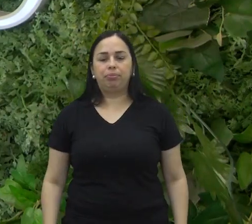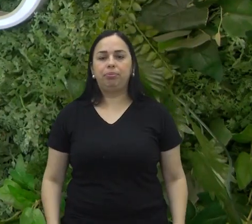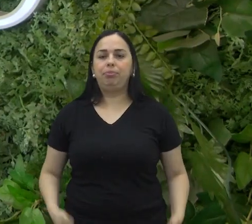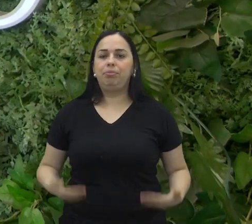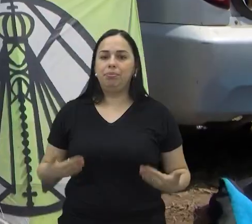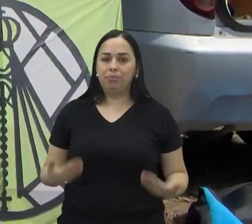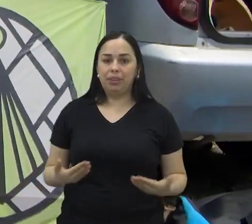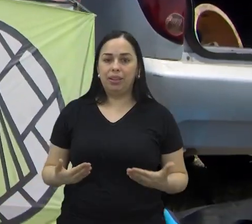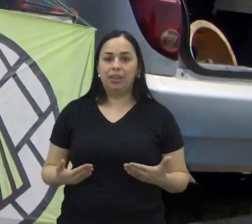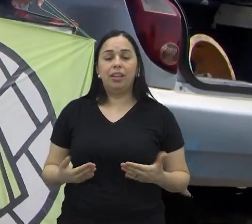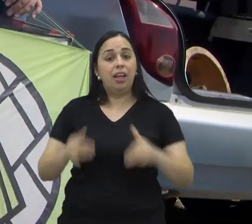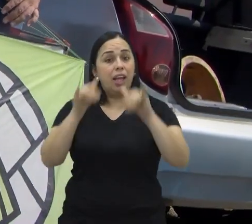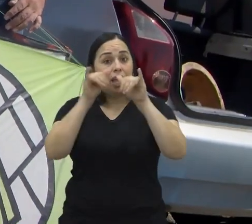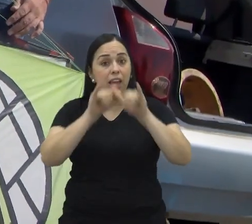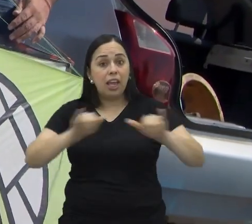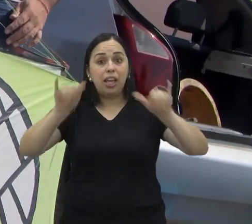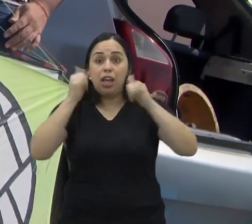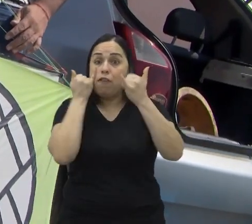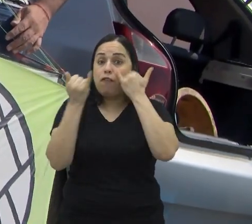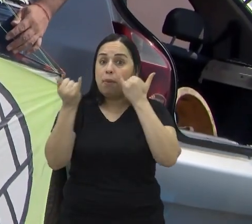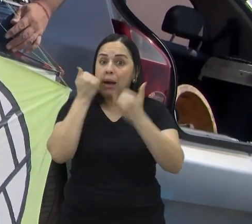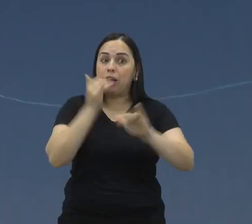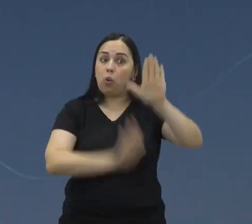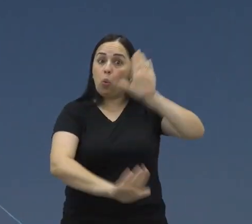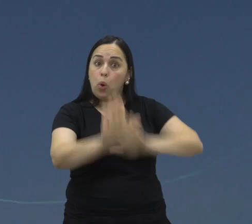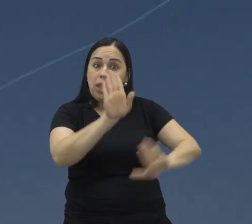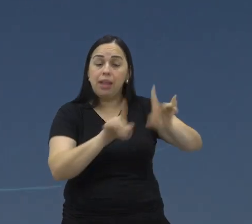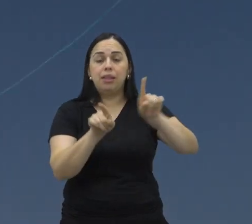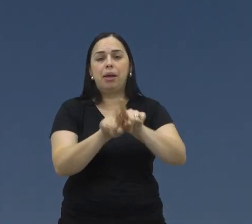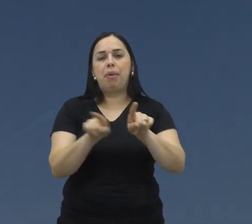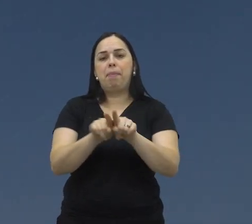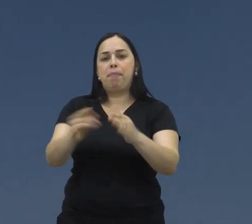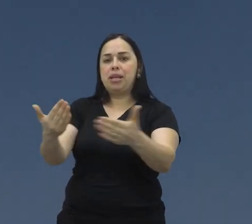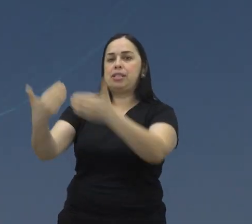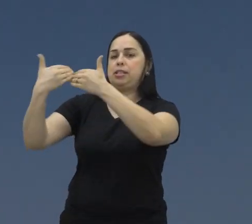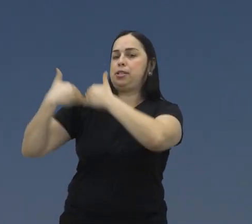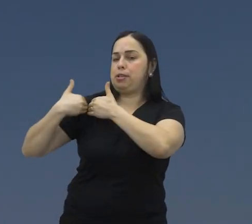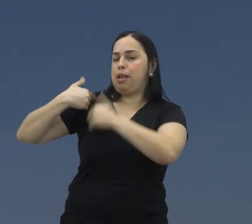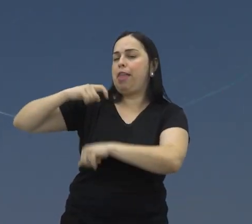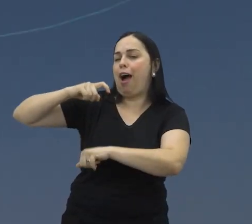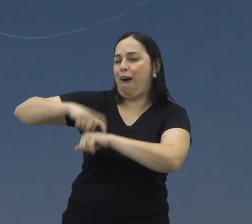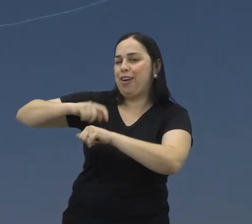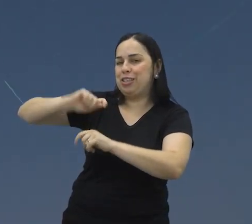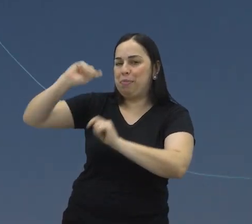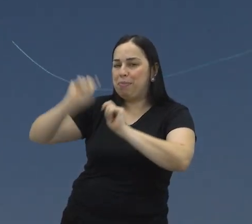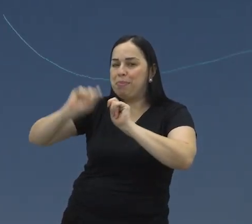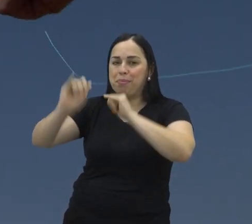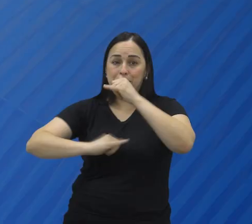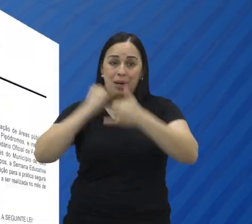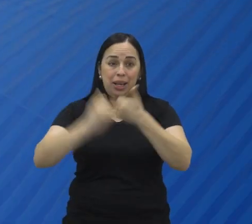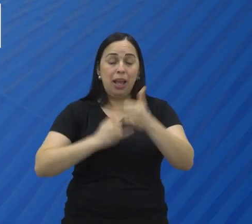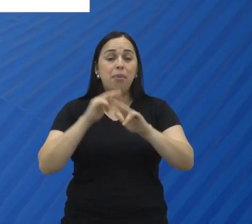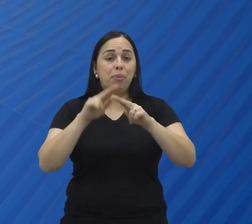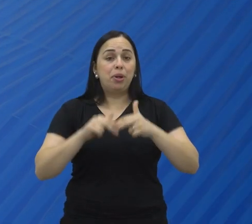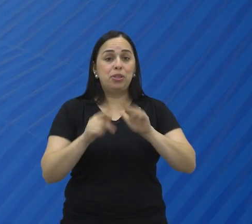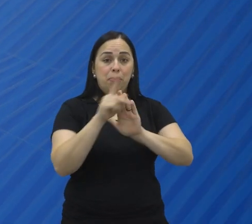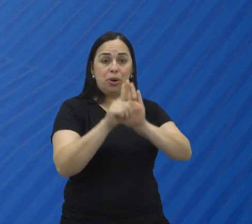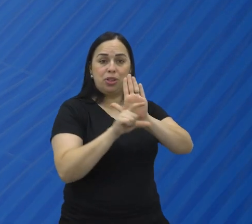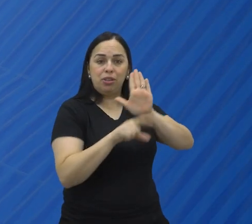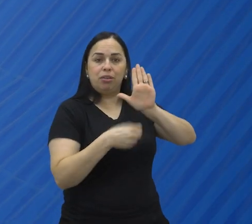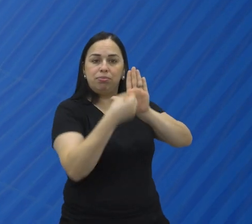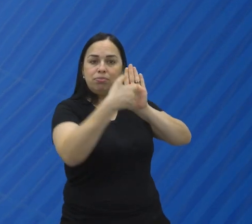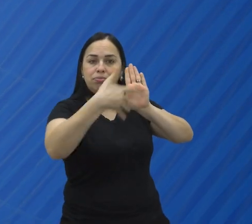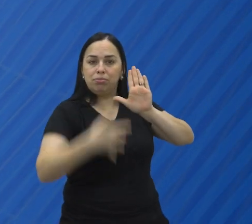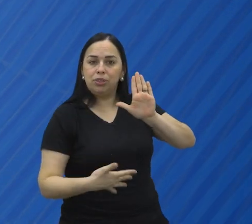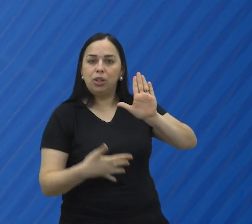de pipas. Para informar a população sobre os cuidados e responsabilidades na hora da diversão, o projeto